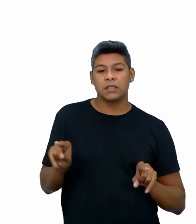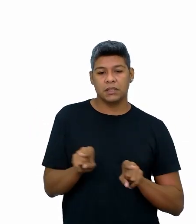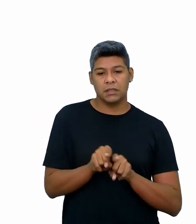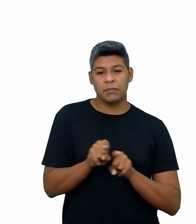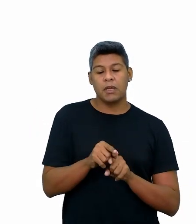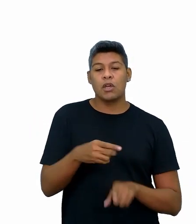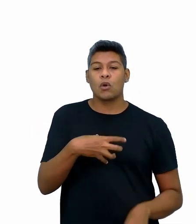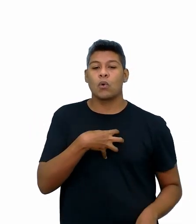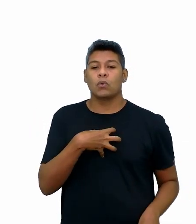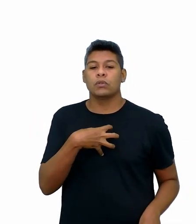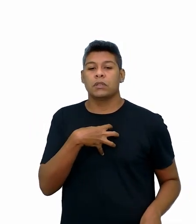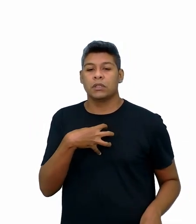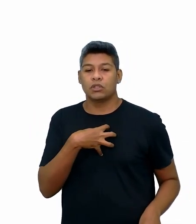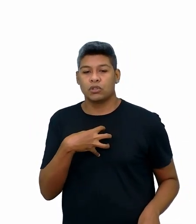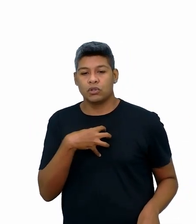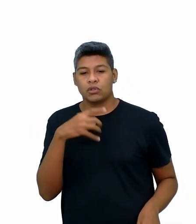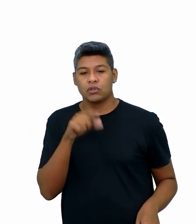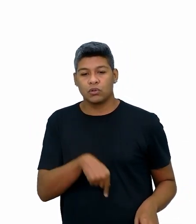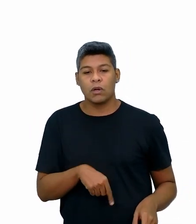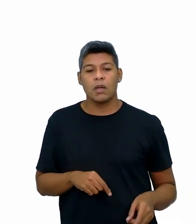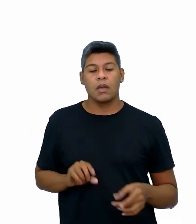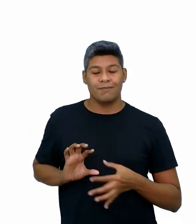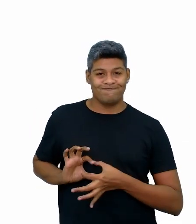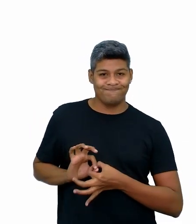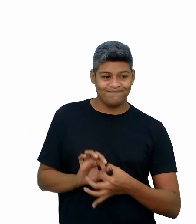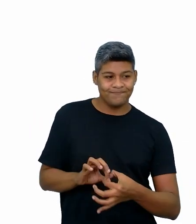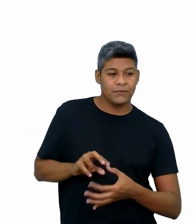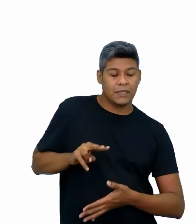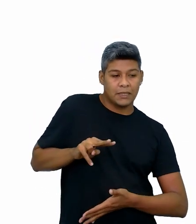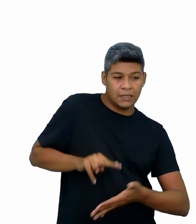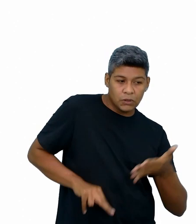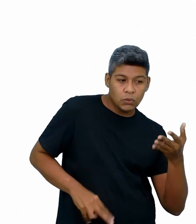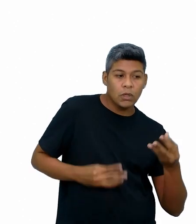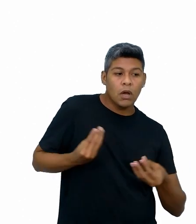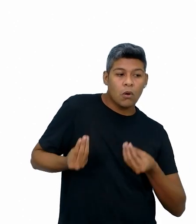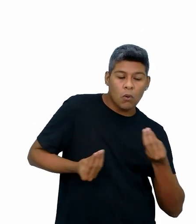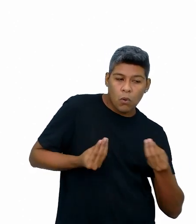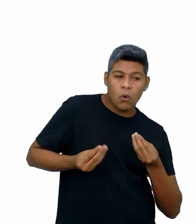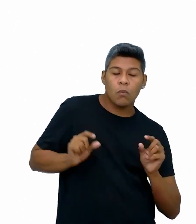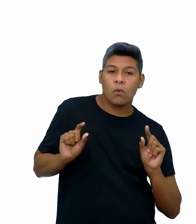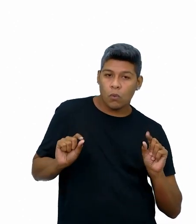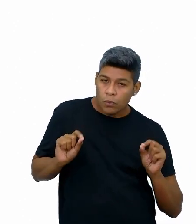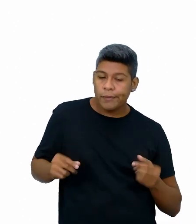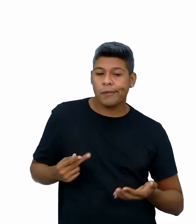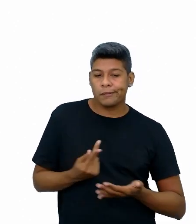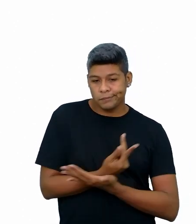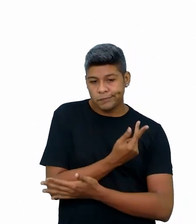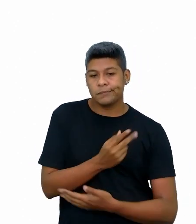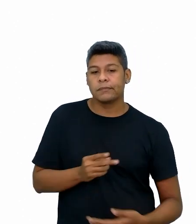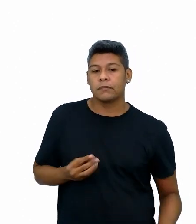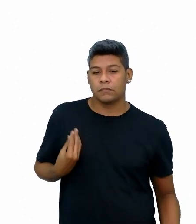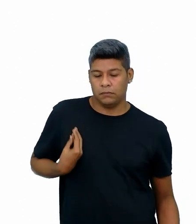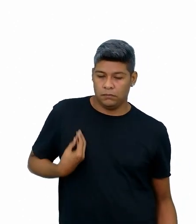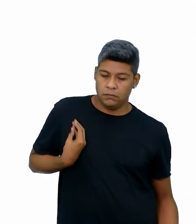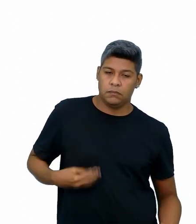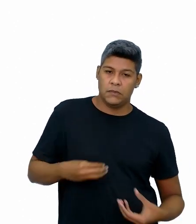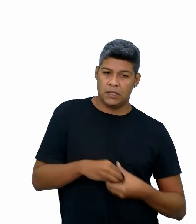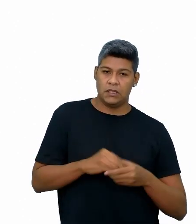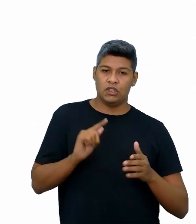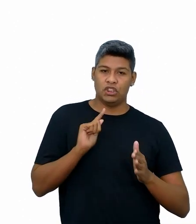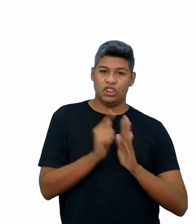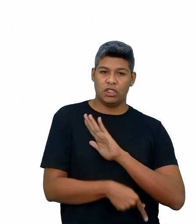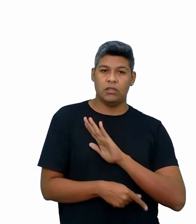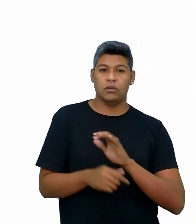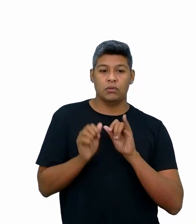vai aprofundando essa questão da leitura, essa questão de como que os efeitos de sentido são contidos, né, dentro do gênero